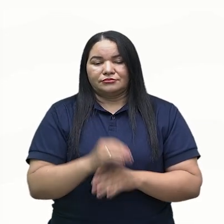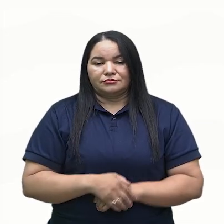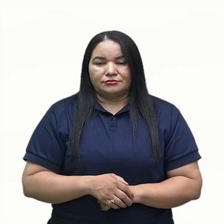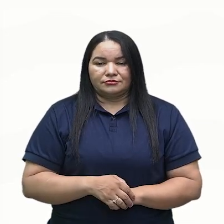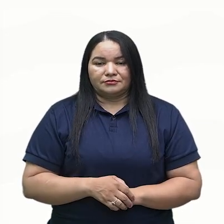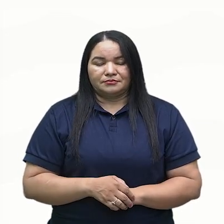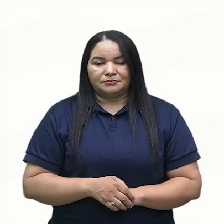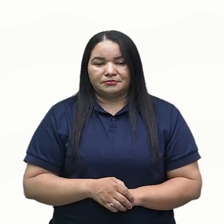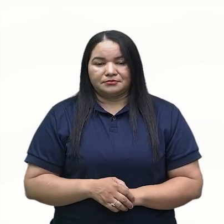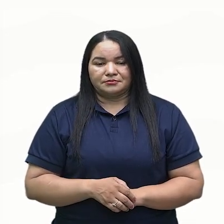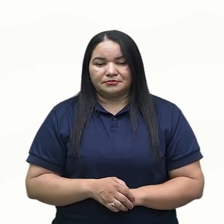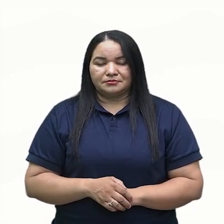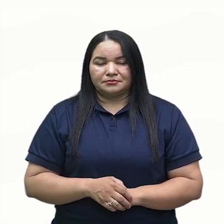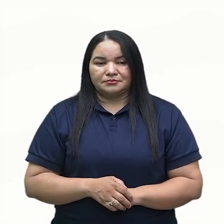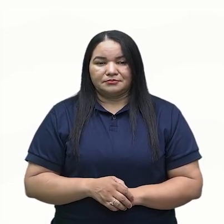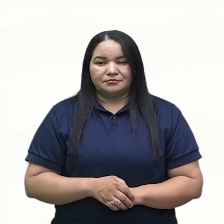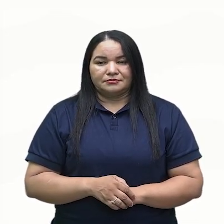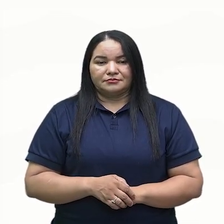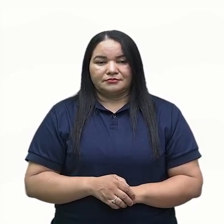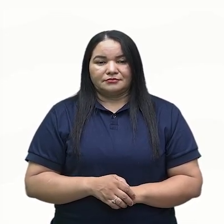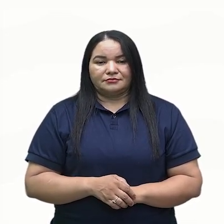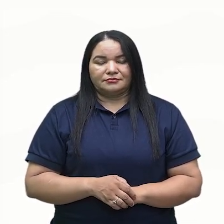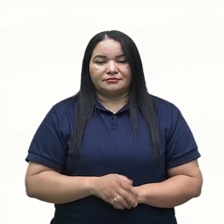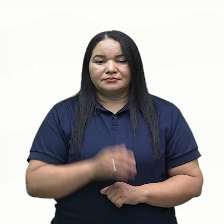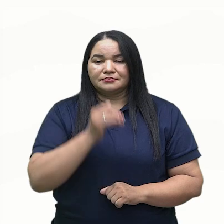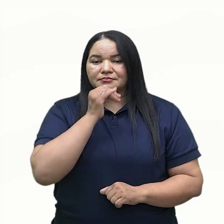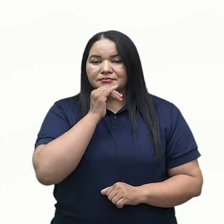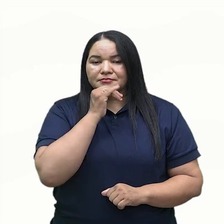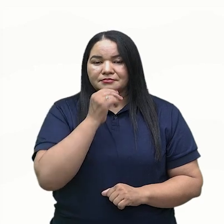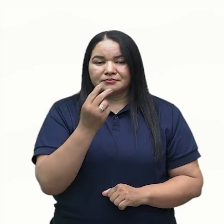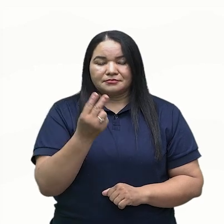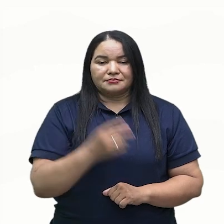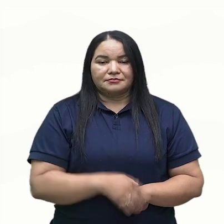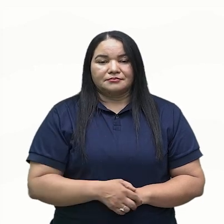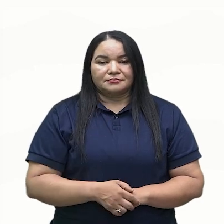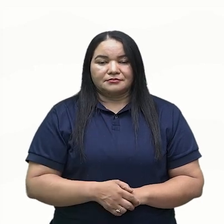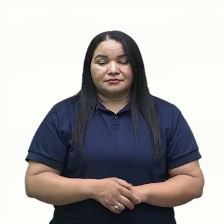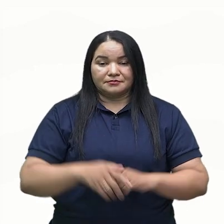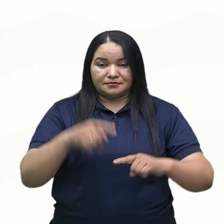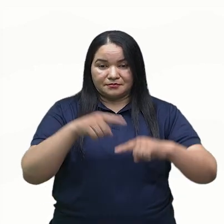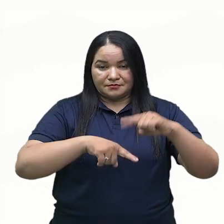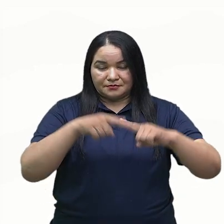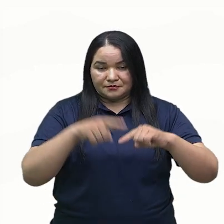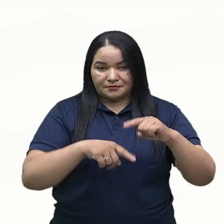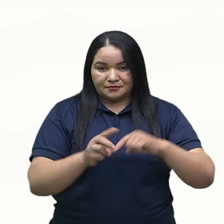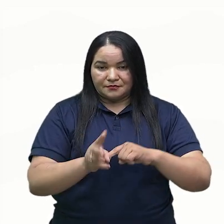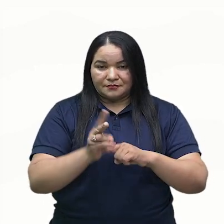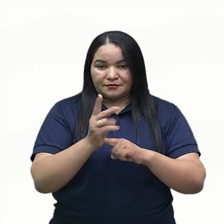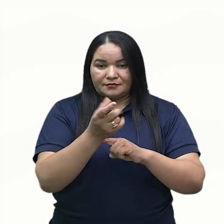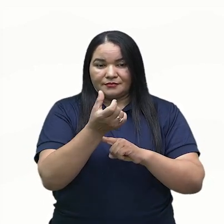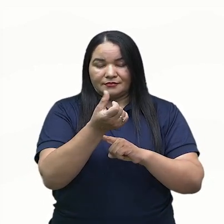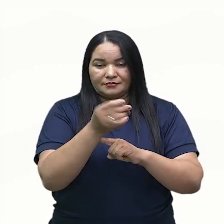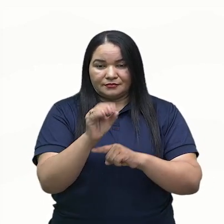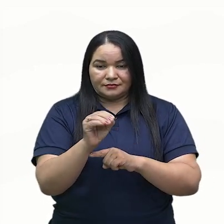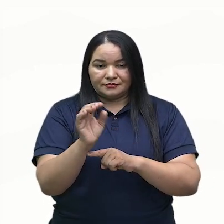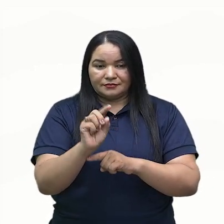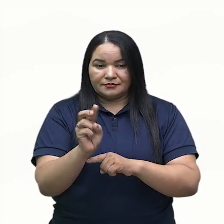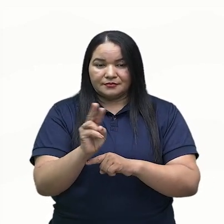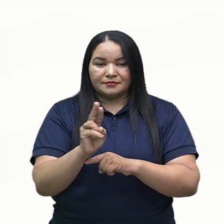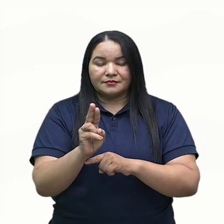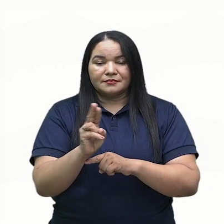aumentando de valor, tá bom? Vamos ao exemplo 2 aqui, ó. Um produto que custa R$